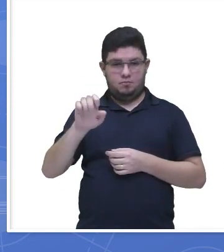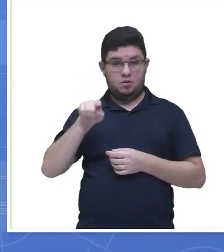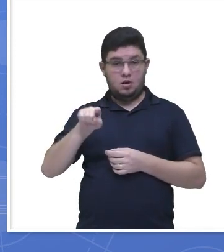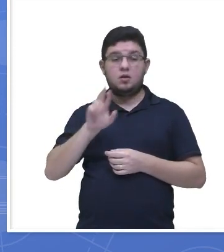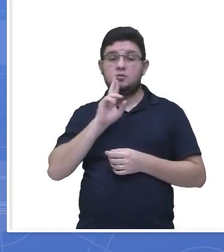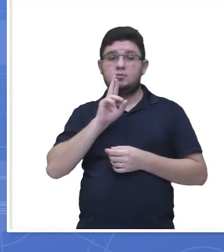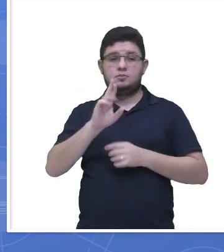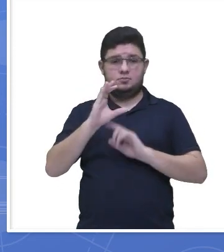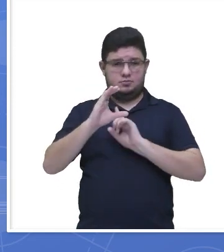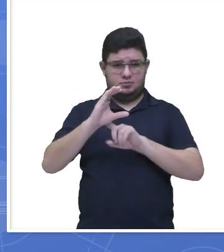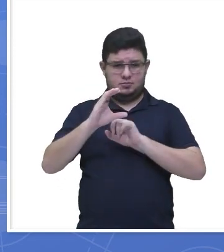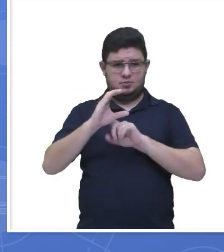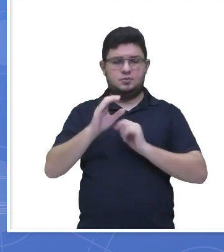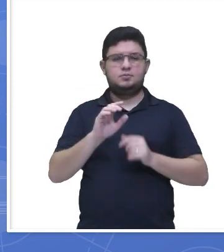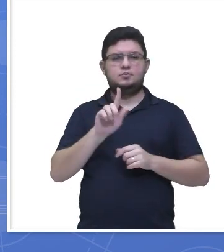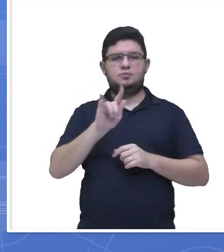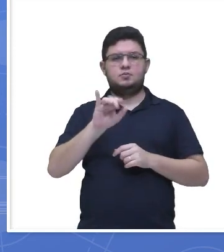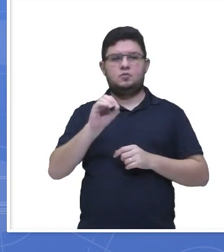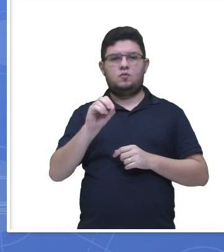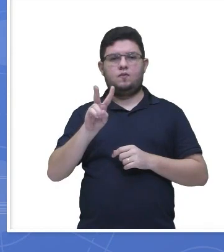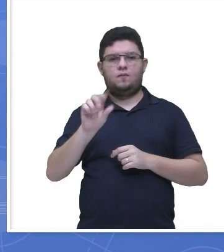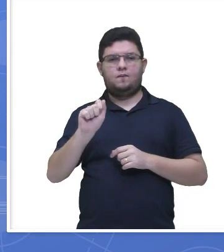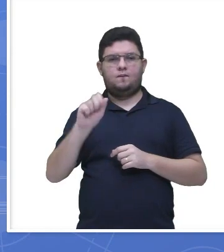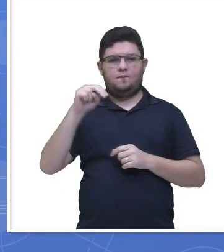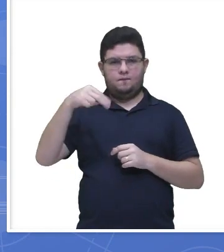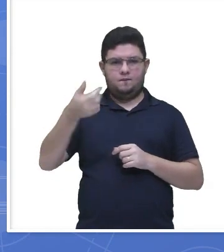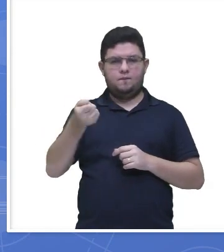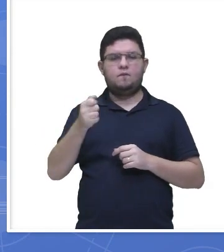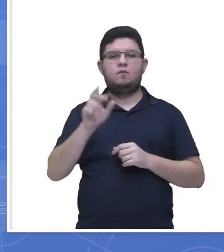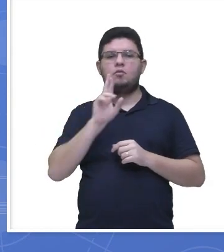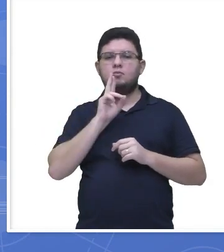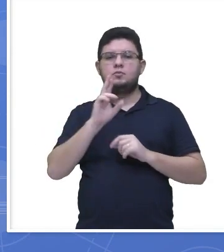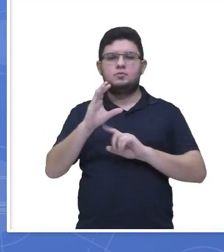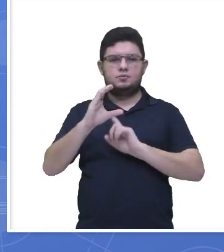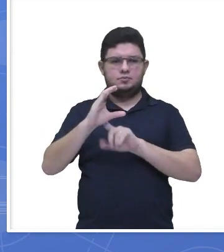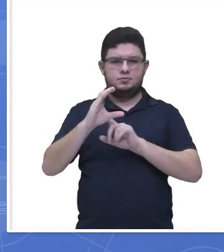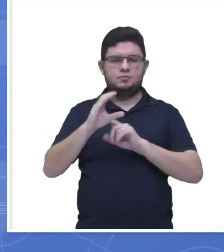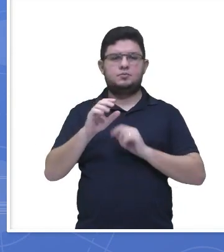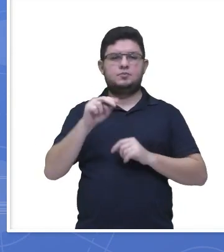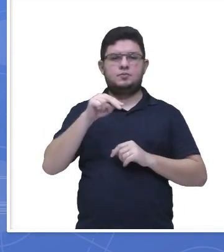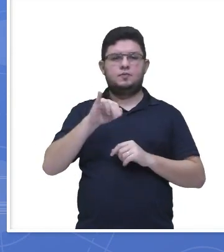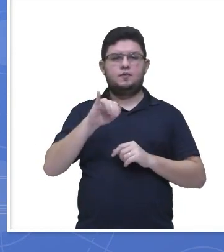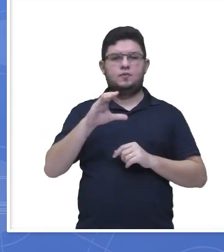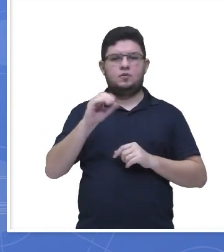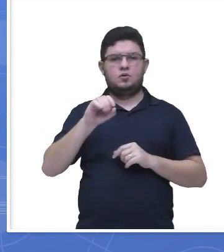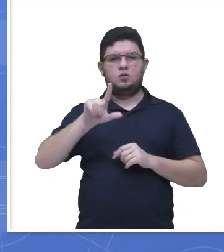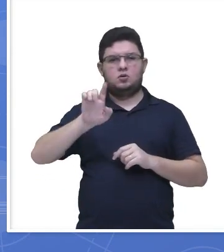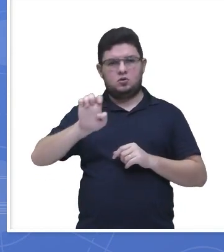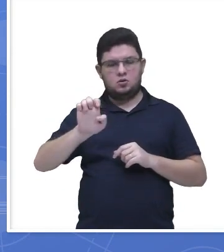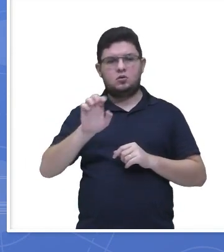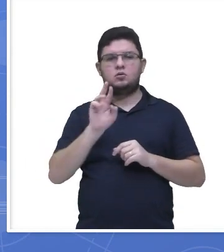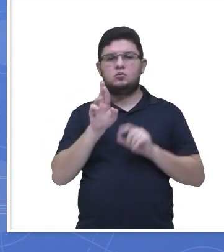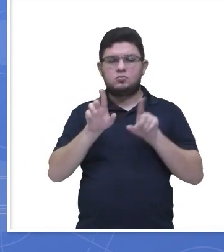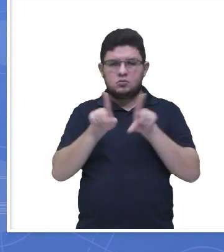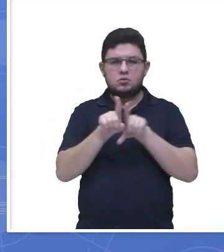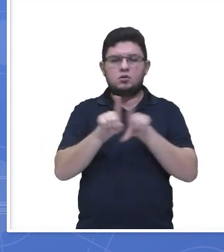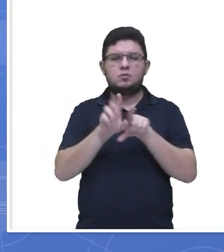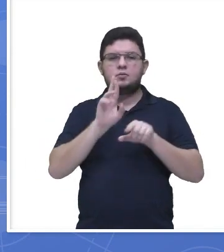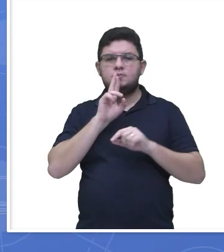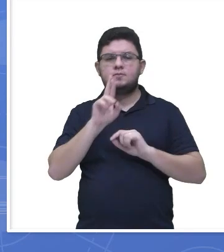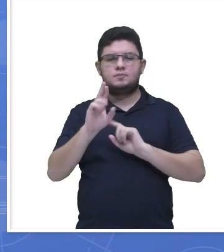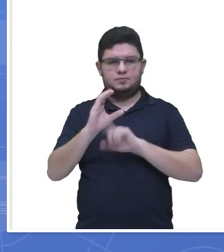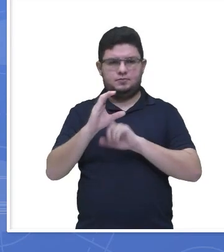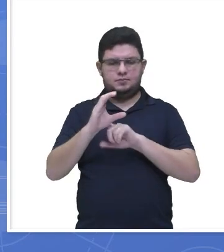letra C. Giovana, também na letra C. Nicole, também apostando aí letra C, também da escola